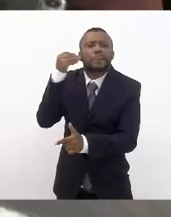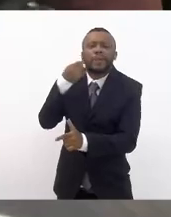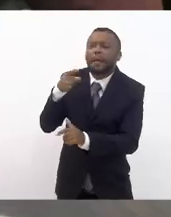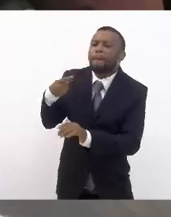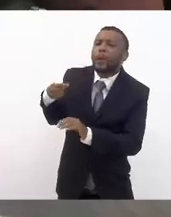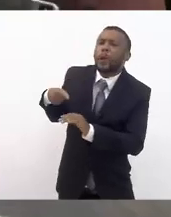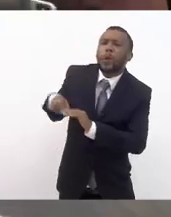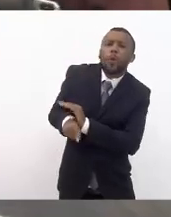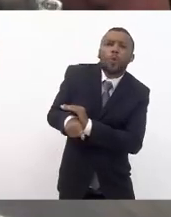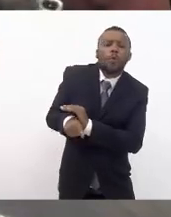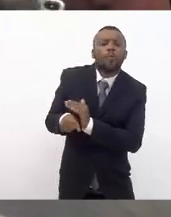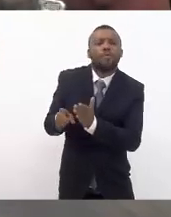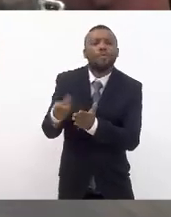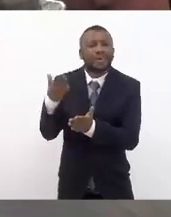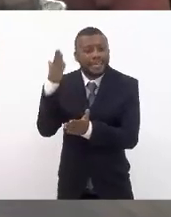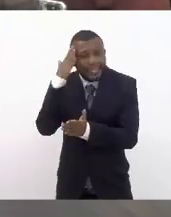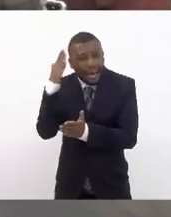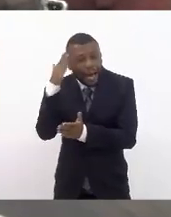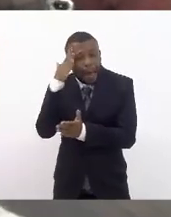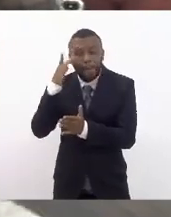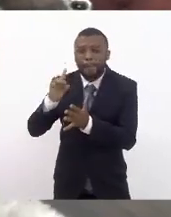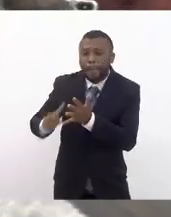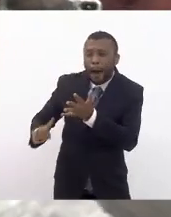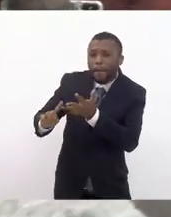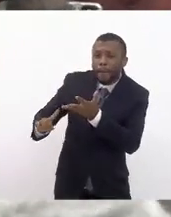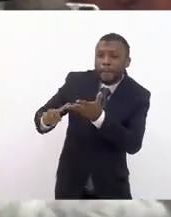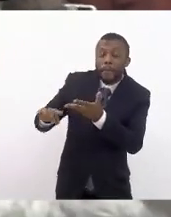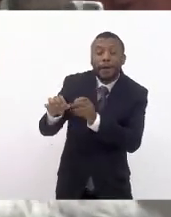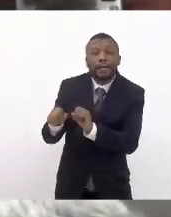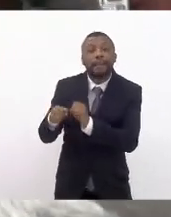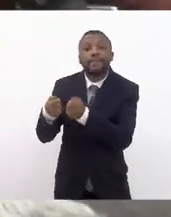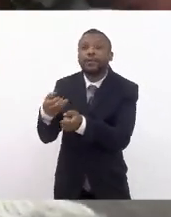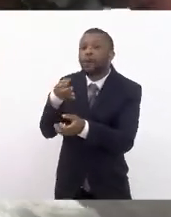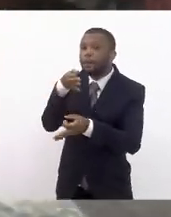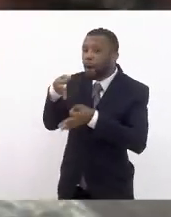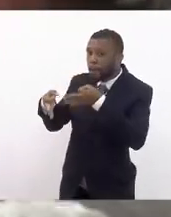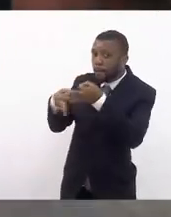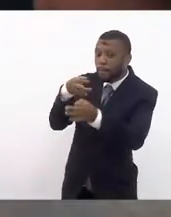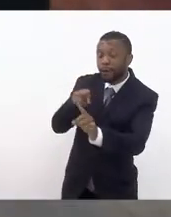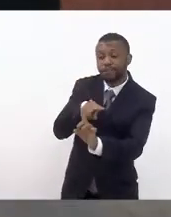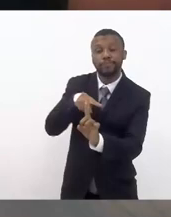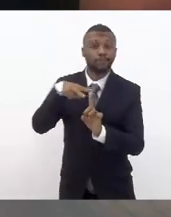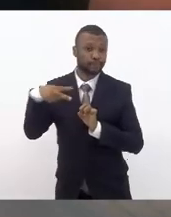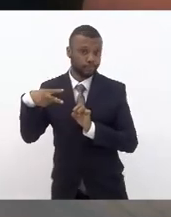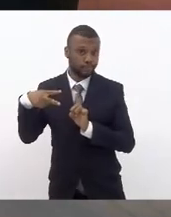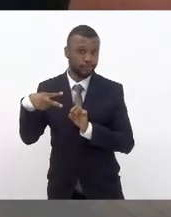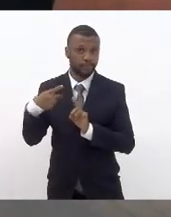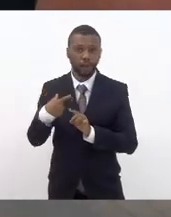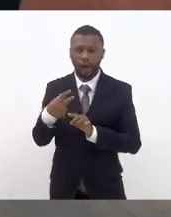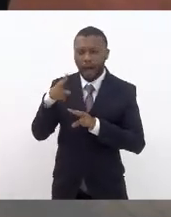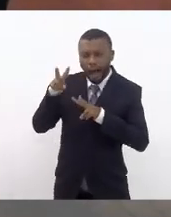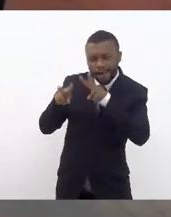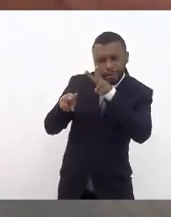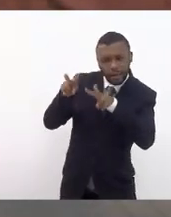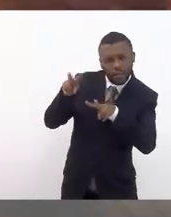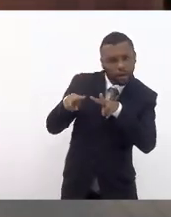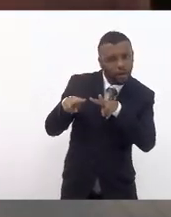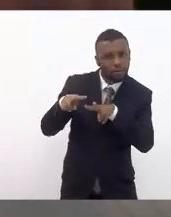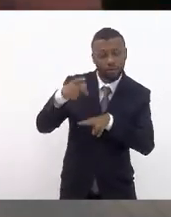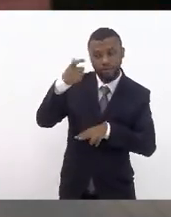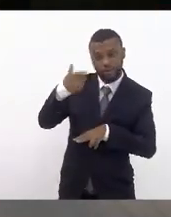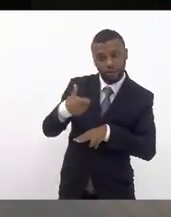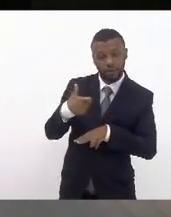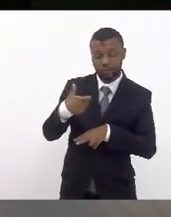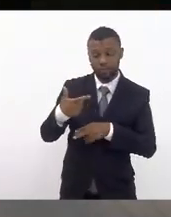porque sabem e defendem pontos de vista. A avaliação que fiz como líder do governo e